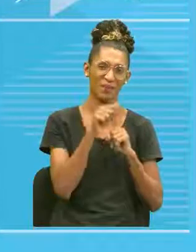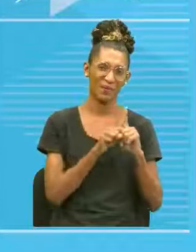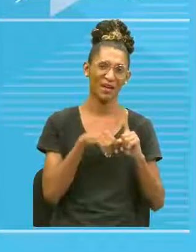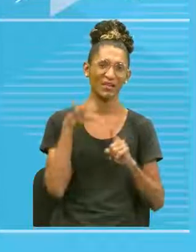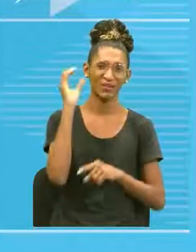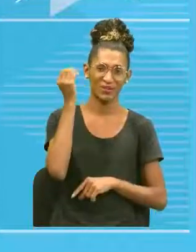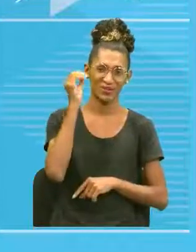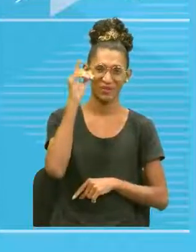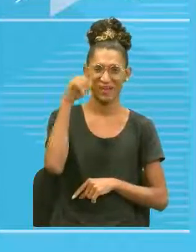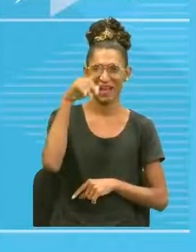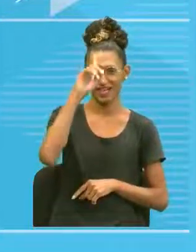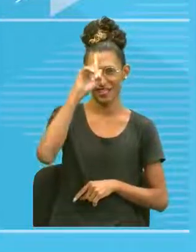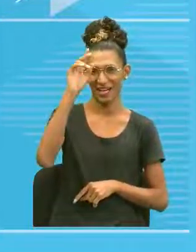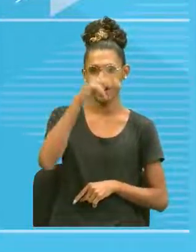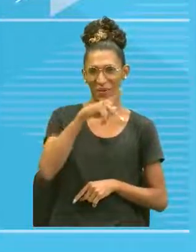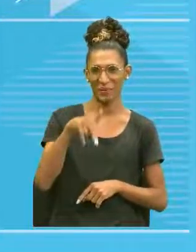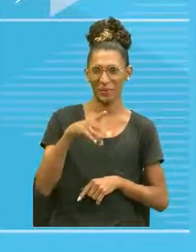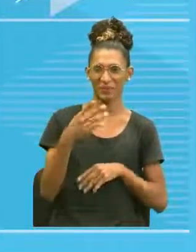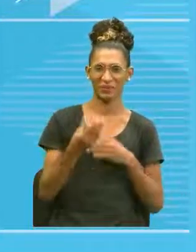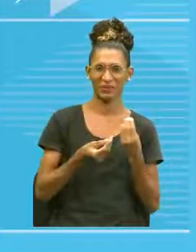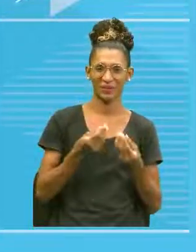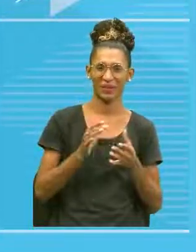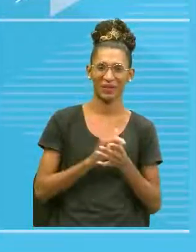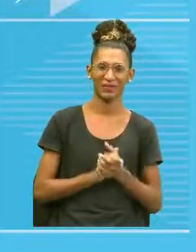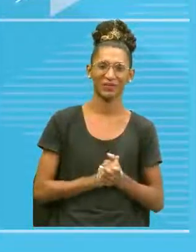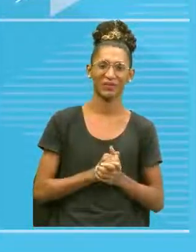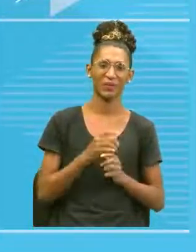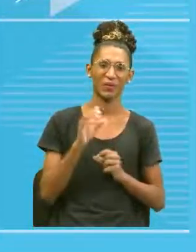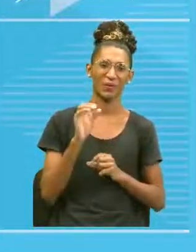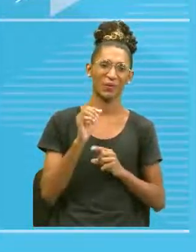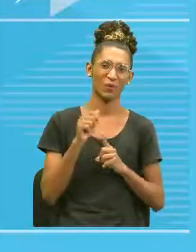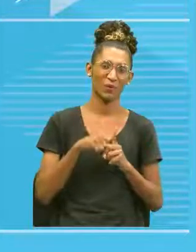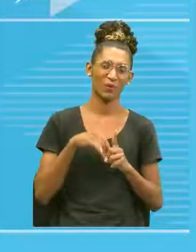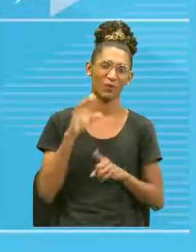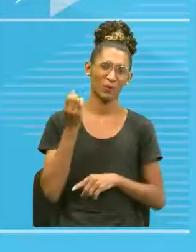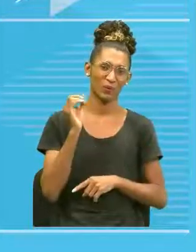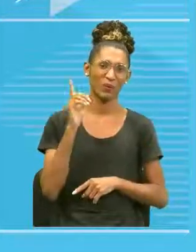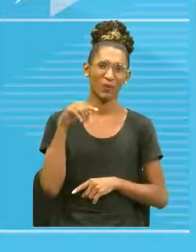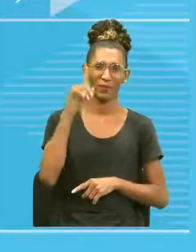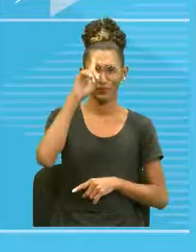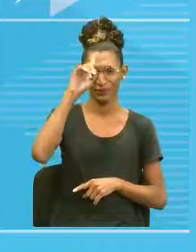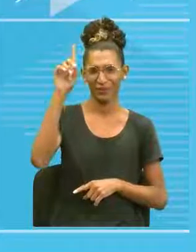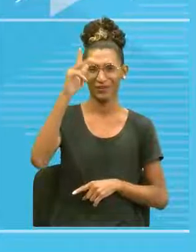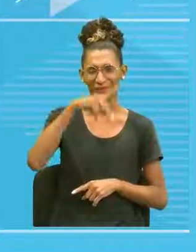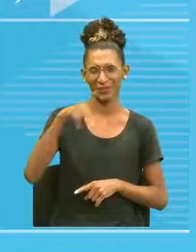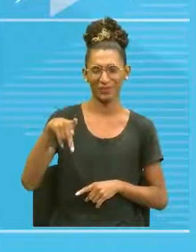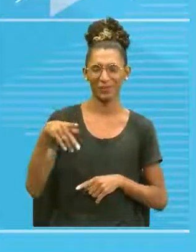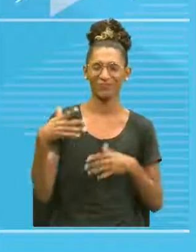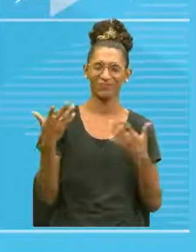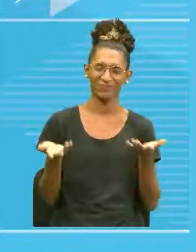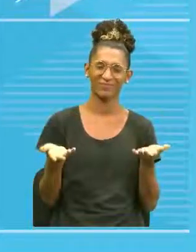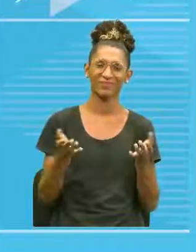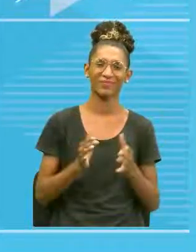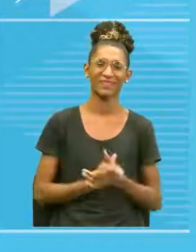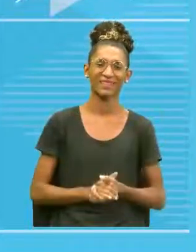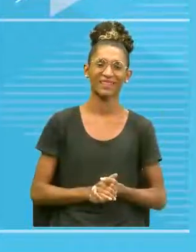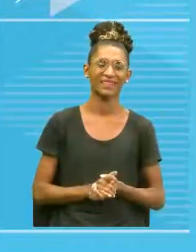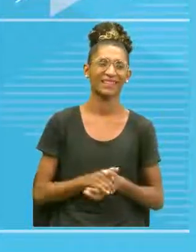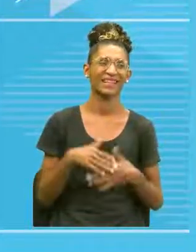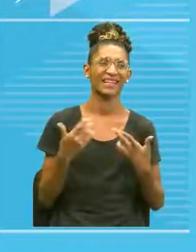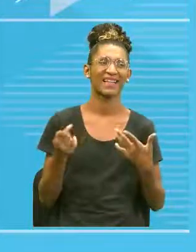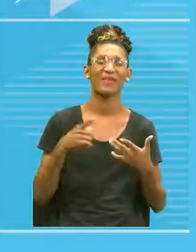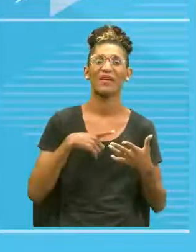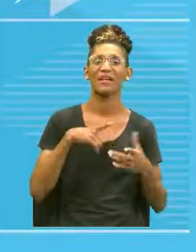outubro Dia do Professor aí o mês o professor outubro né não é o dia do professor em outubro e aí